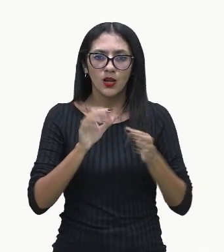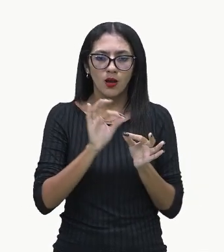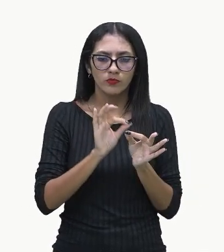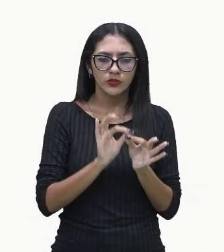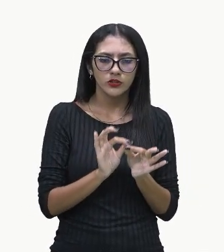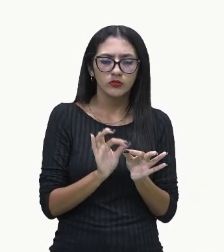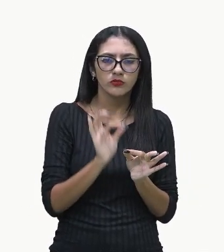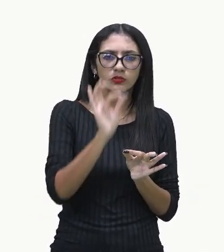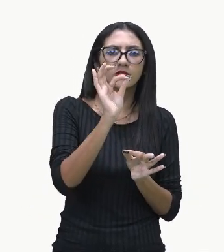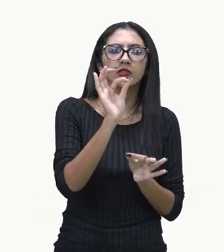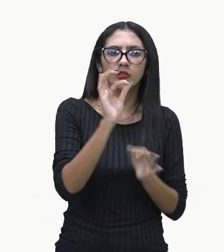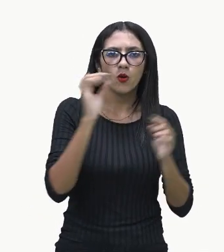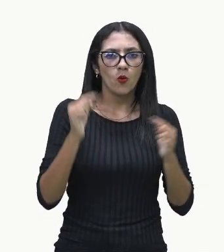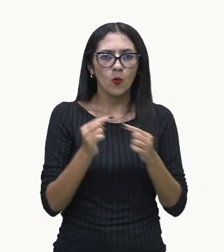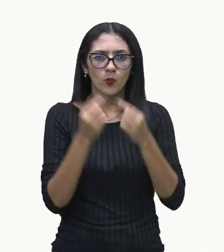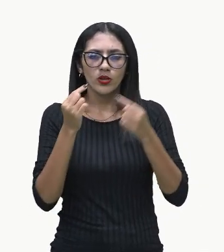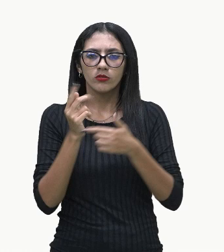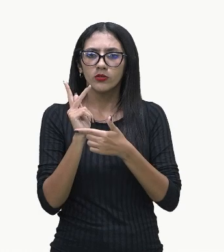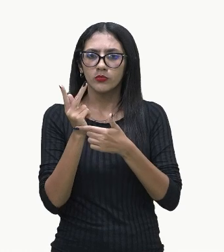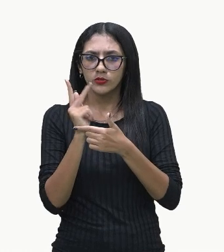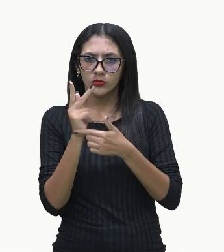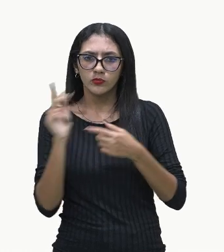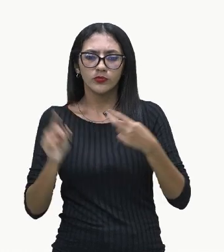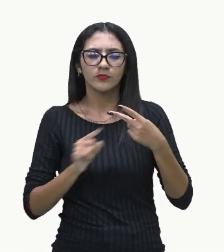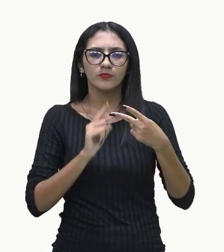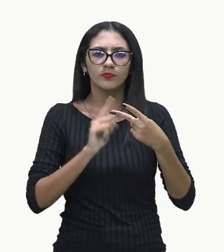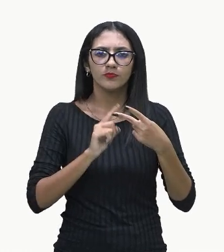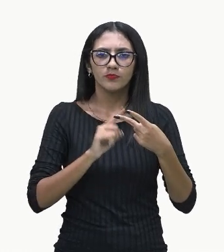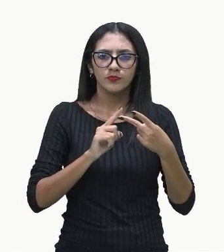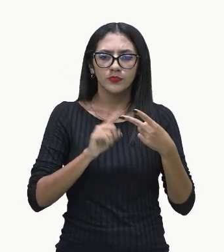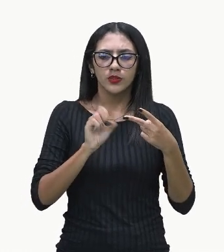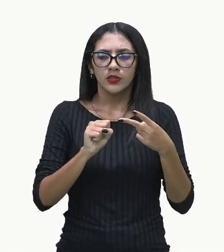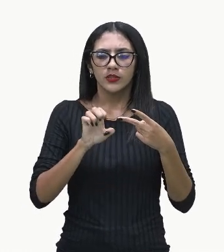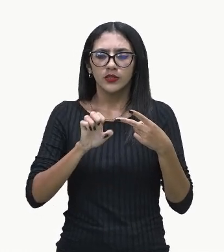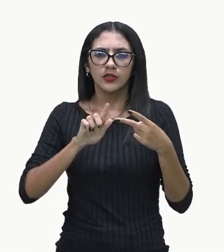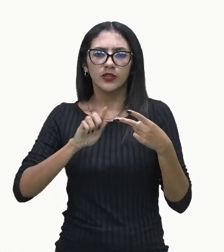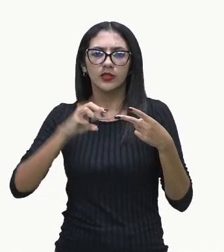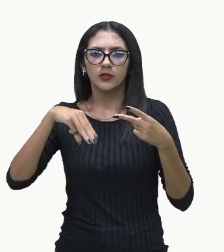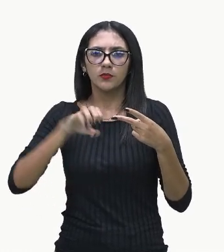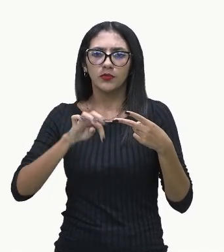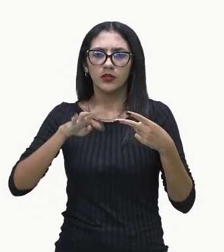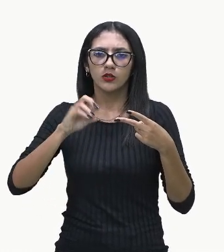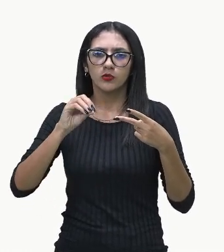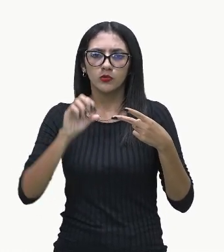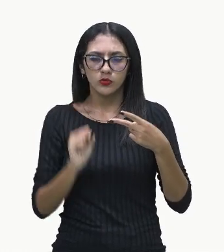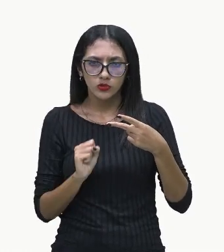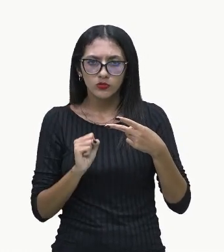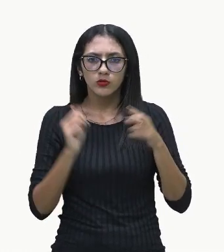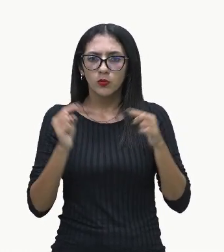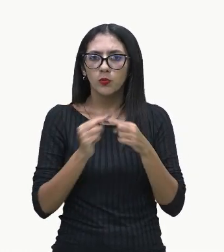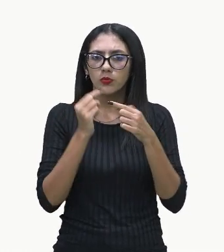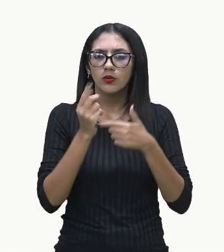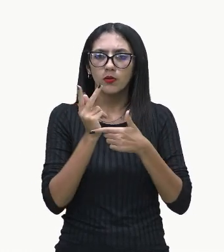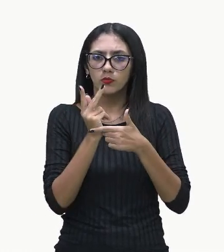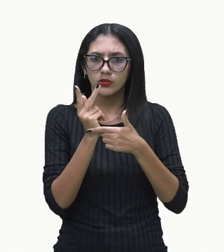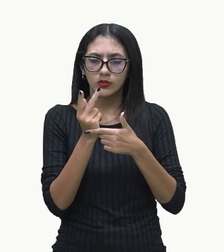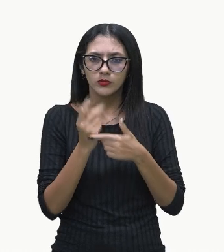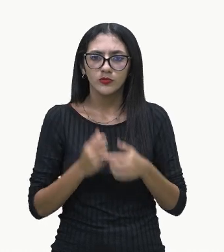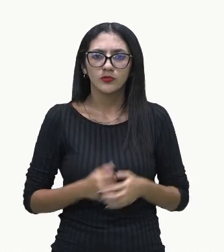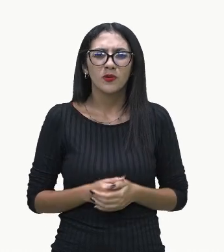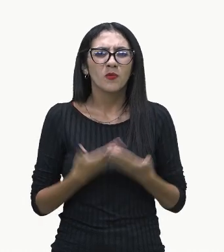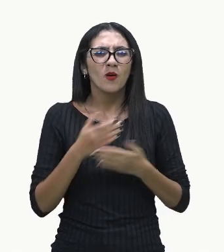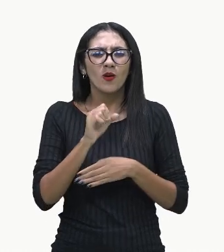à hipotenusa e a medida dos segmentos que a altura determina sobre a hipotenusa. Quem são